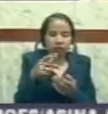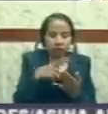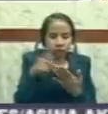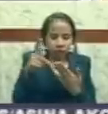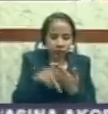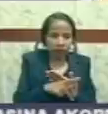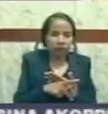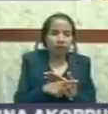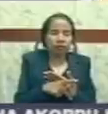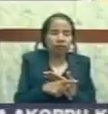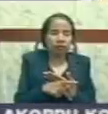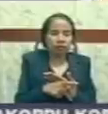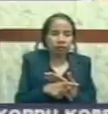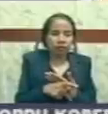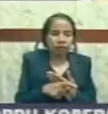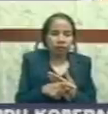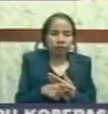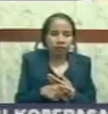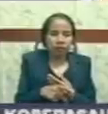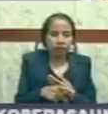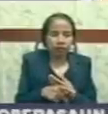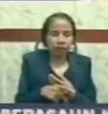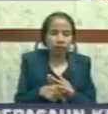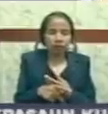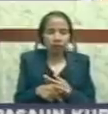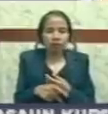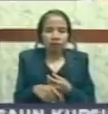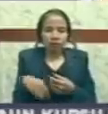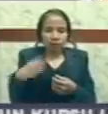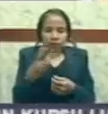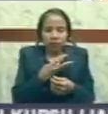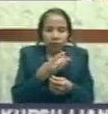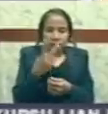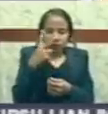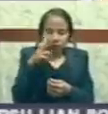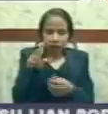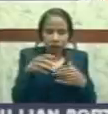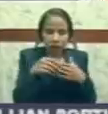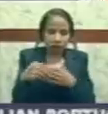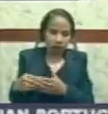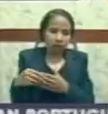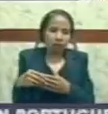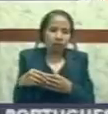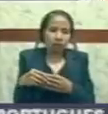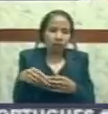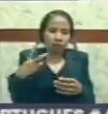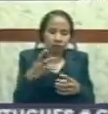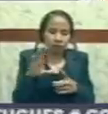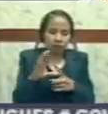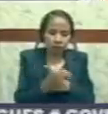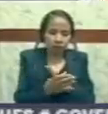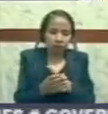Tamba tendência geral na BIA, kata ita orientaliu ba itania classificação